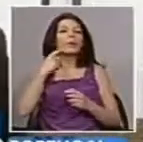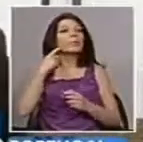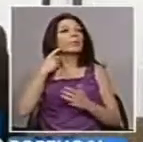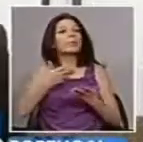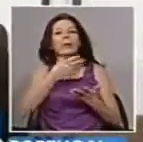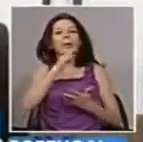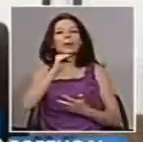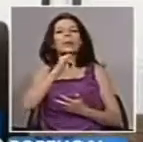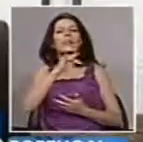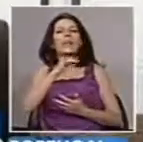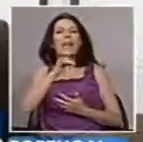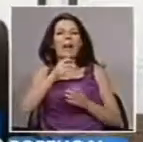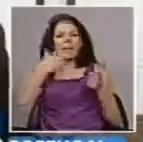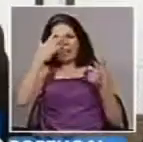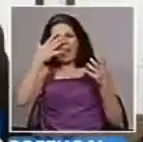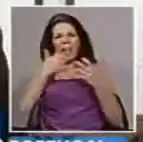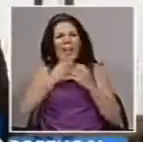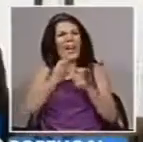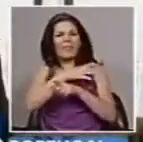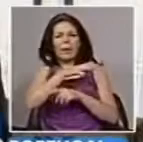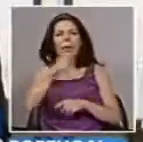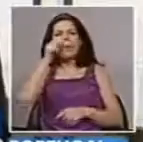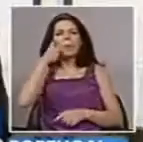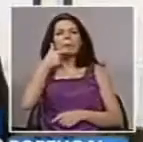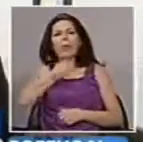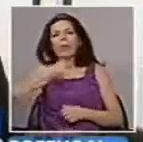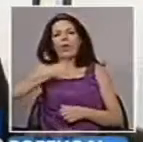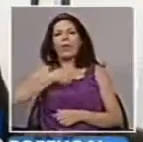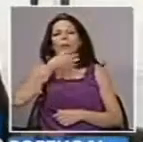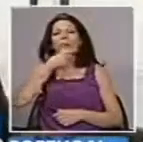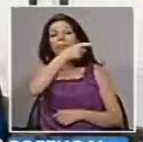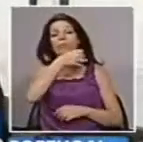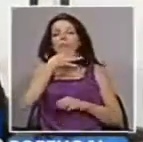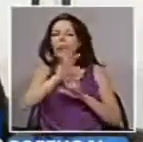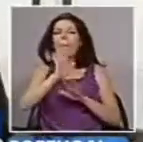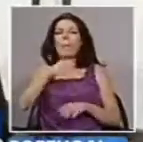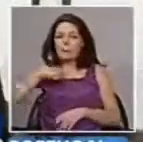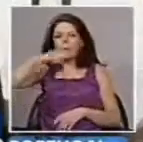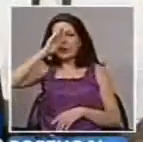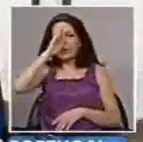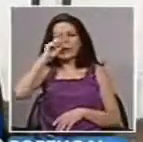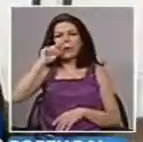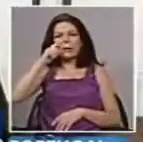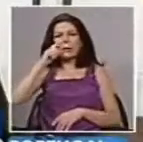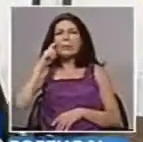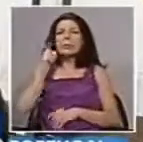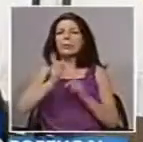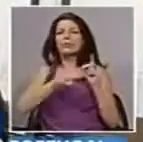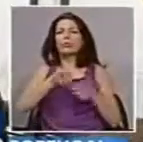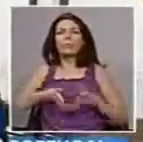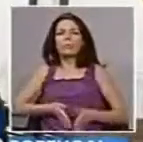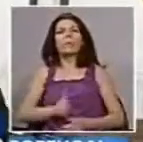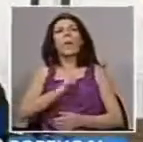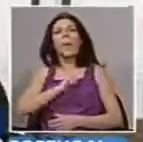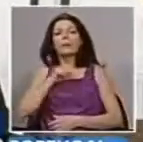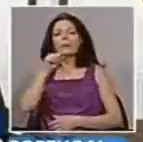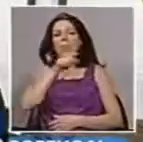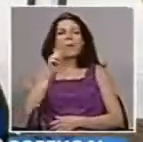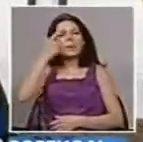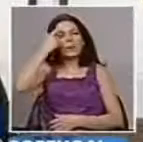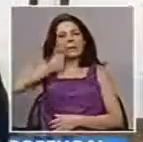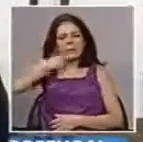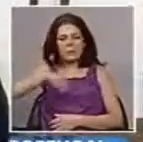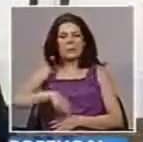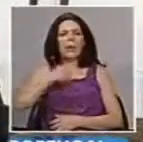Síria, Ziad Barazi prefere não falar, mas diz que acompanha com toda a atenção. Dedica-se aqui em Viana